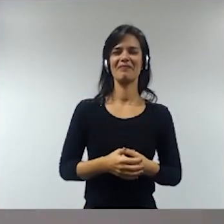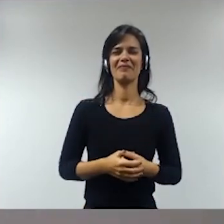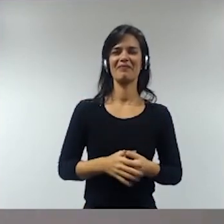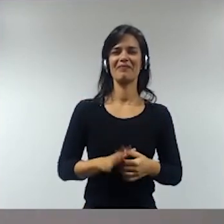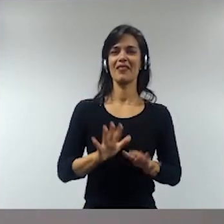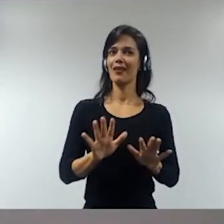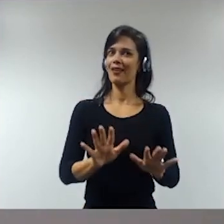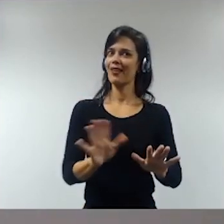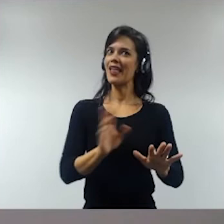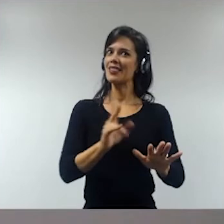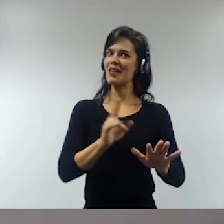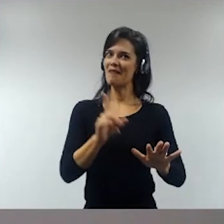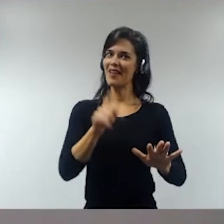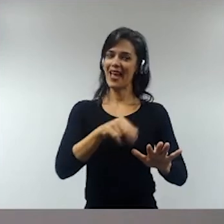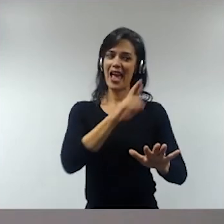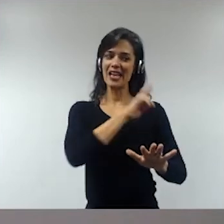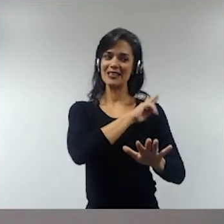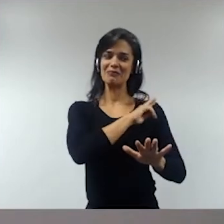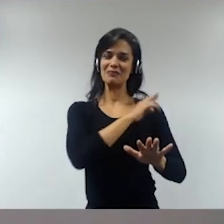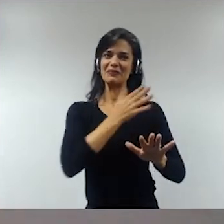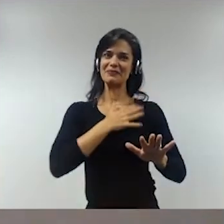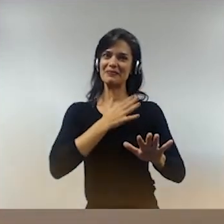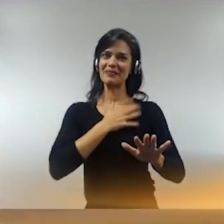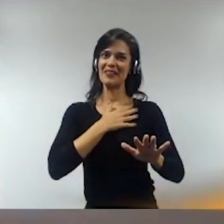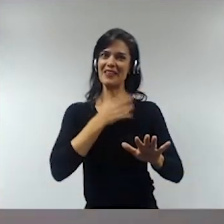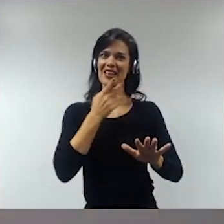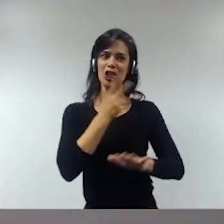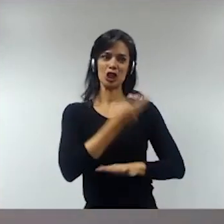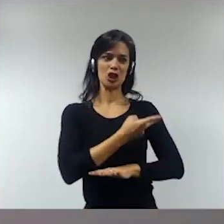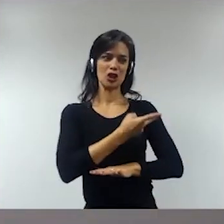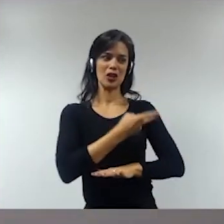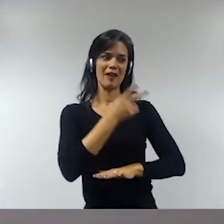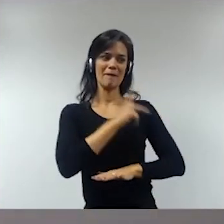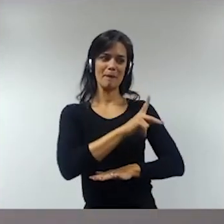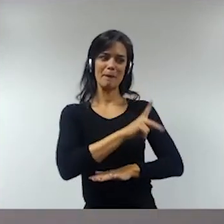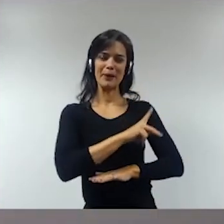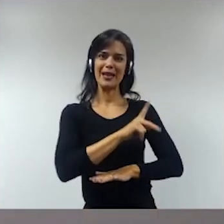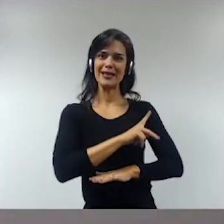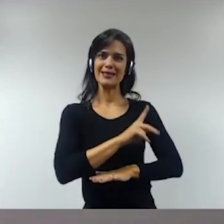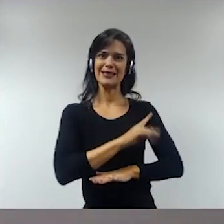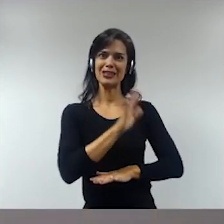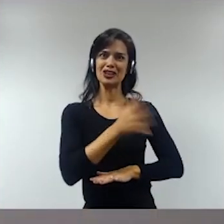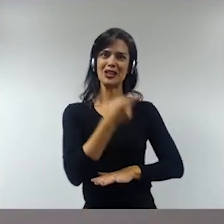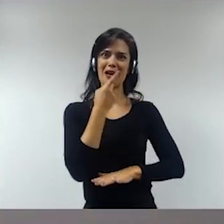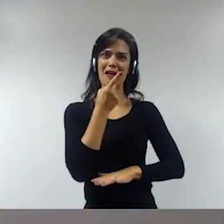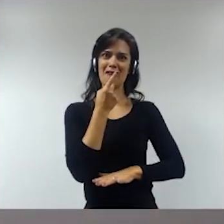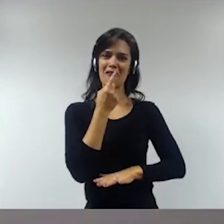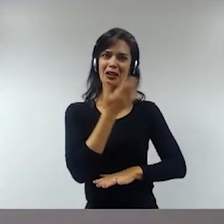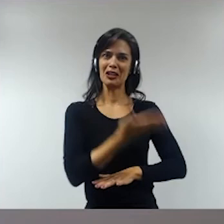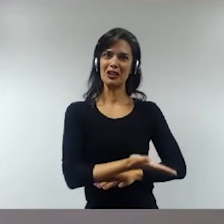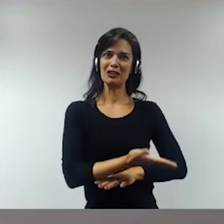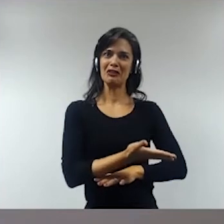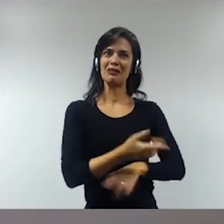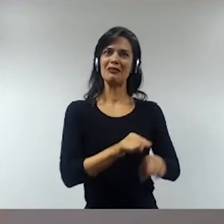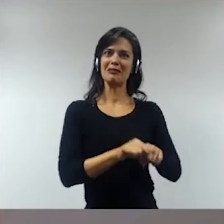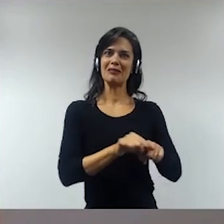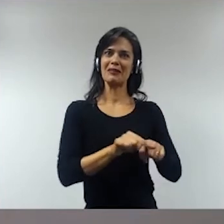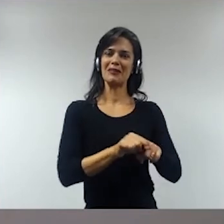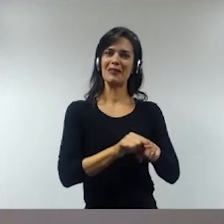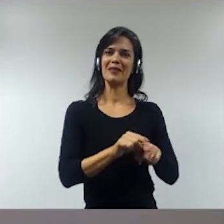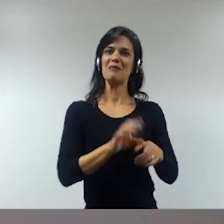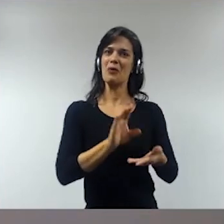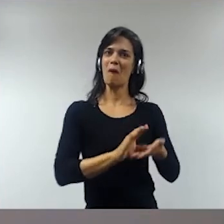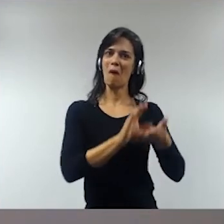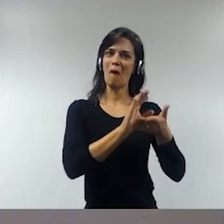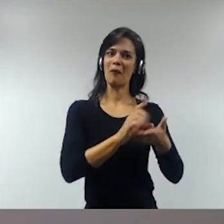maior responsabilidade para mim, né? Falar depois de 2 presidentes, mediada por um presidente conselheiro, a